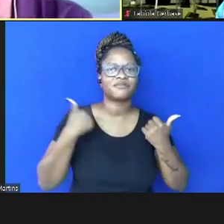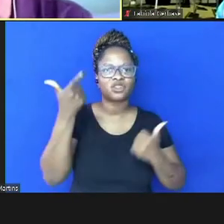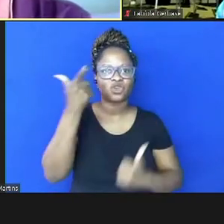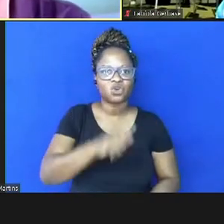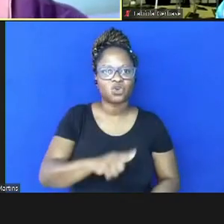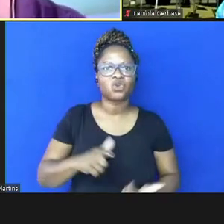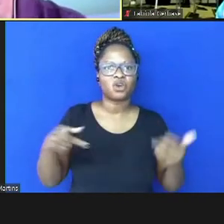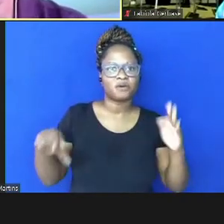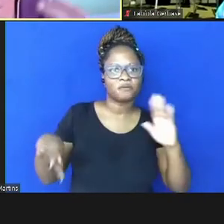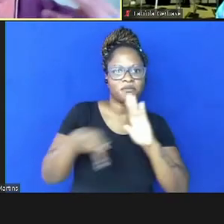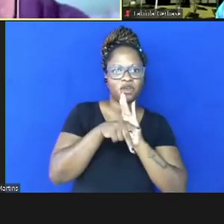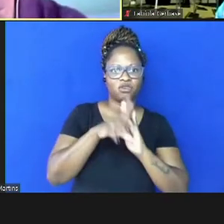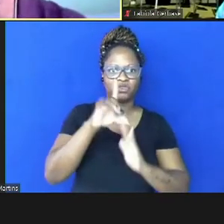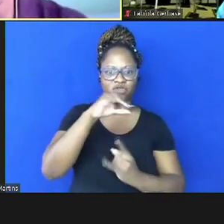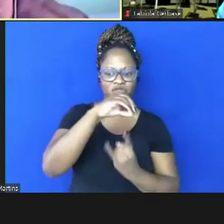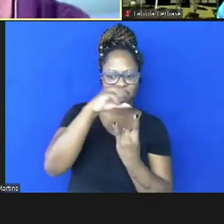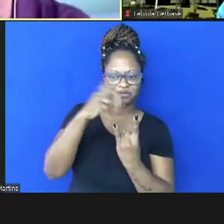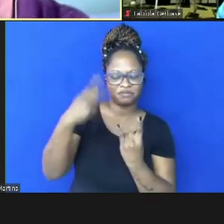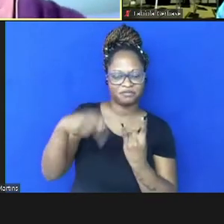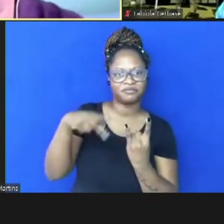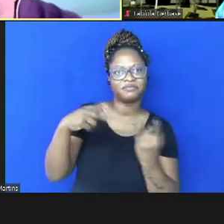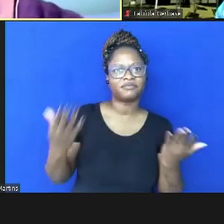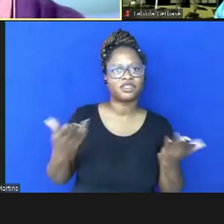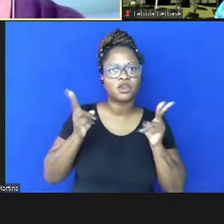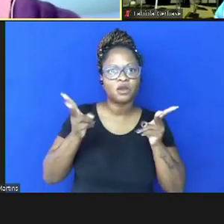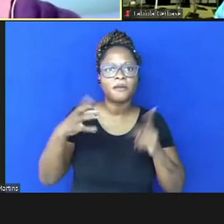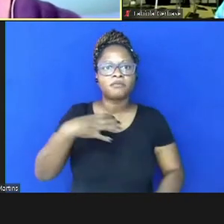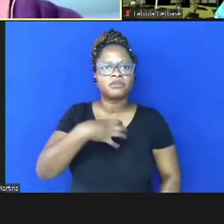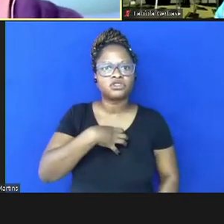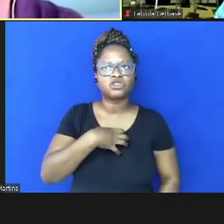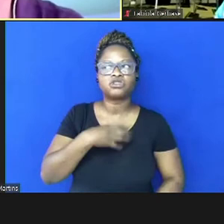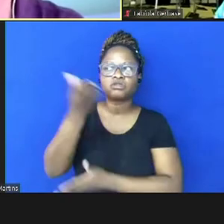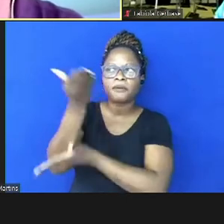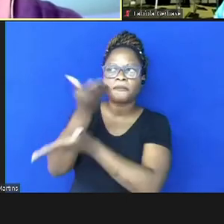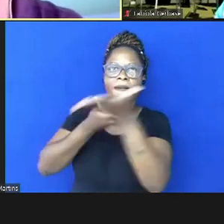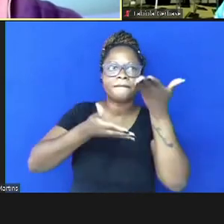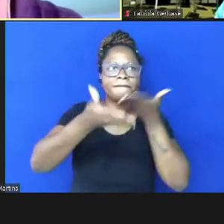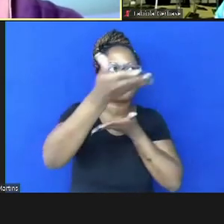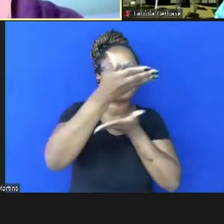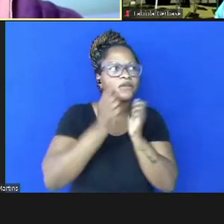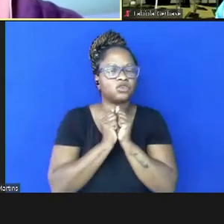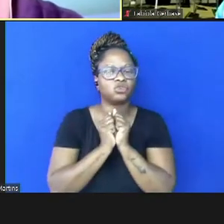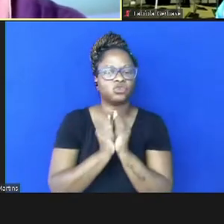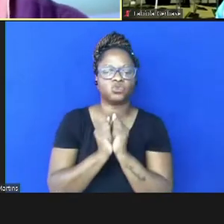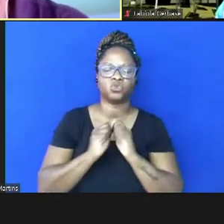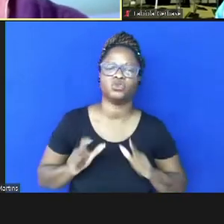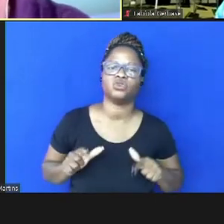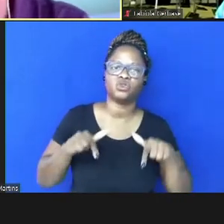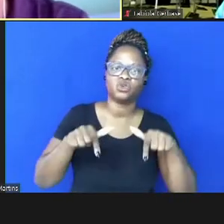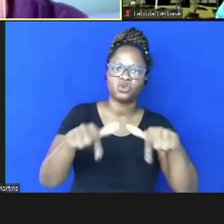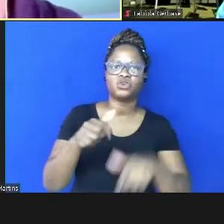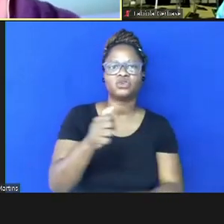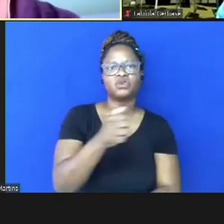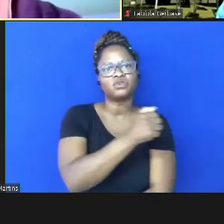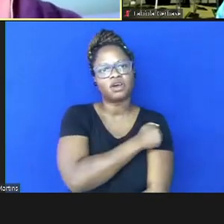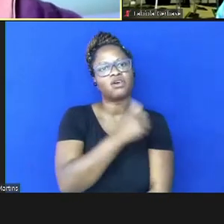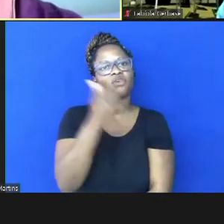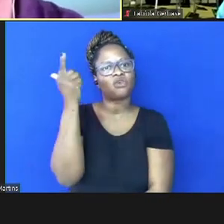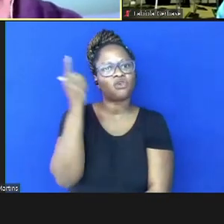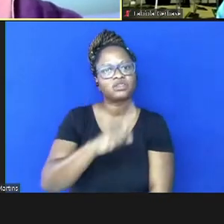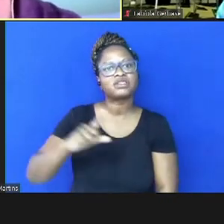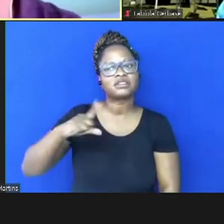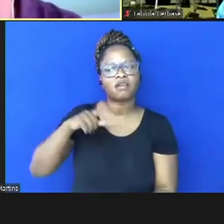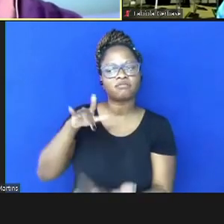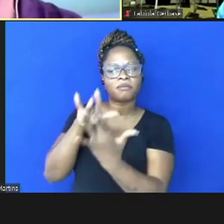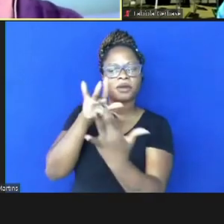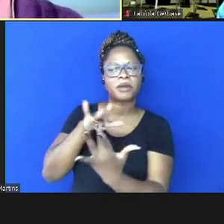at Fiocruz, né, no mesmo sentido de participar bem junto e bem ativamente, que os alunos, então, tenham esse contato